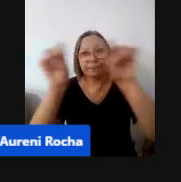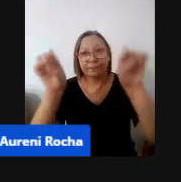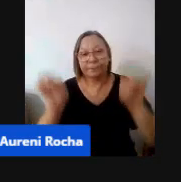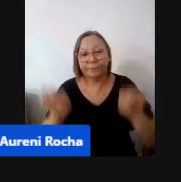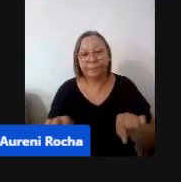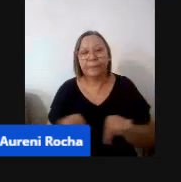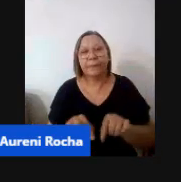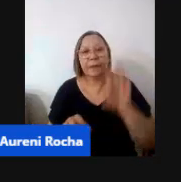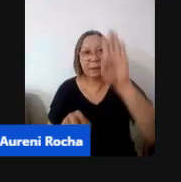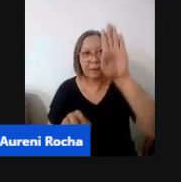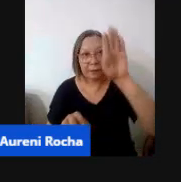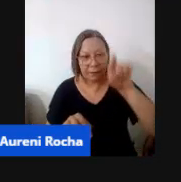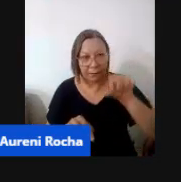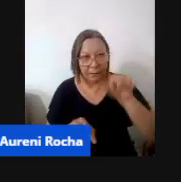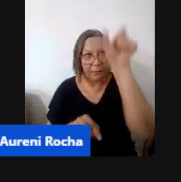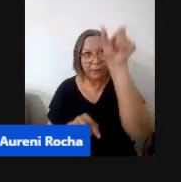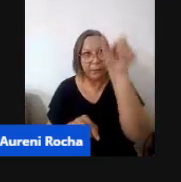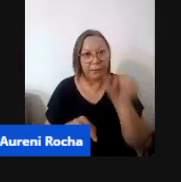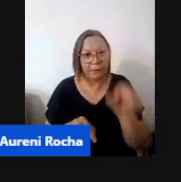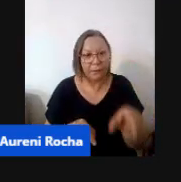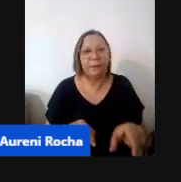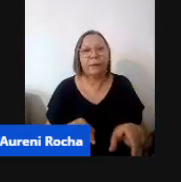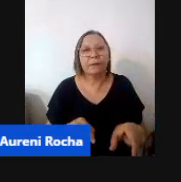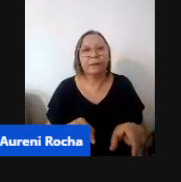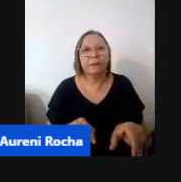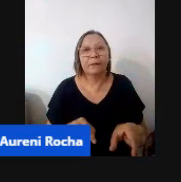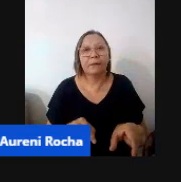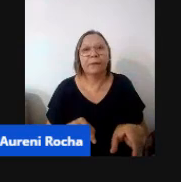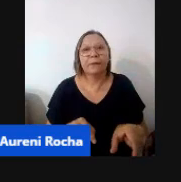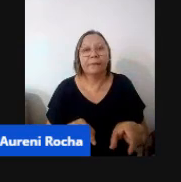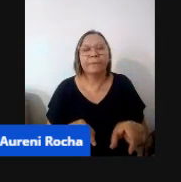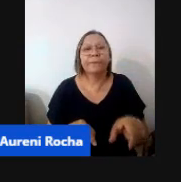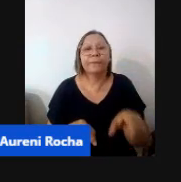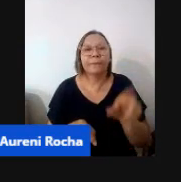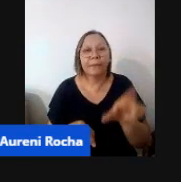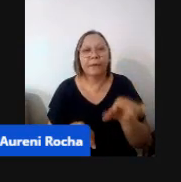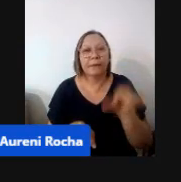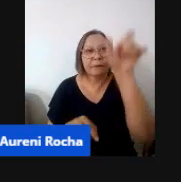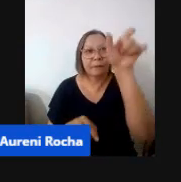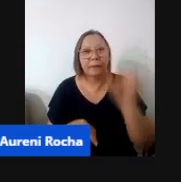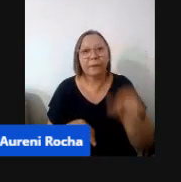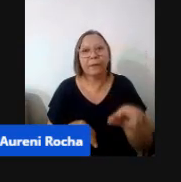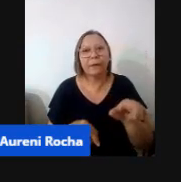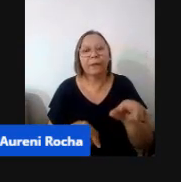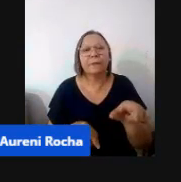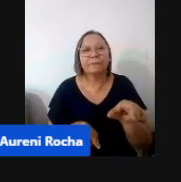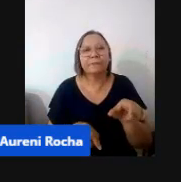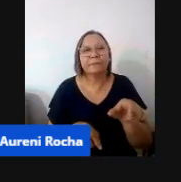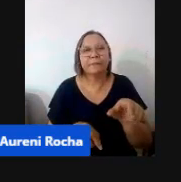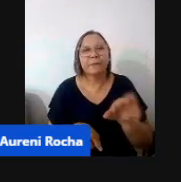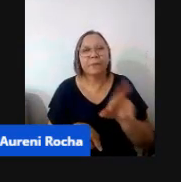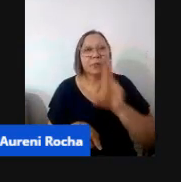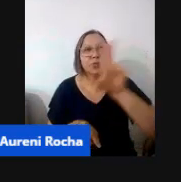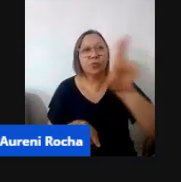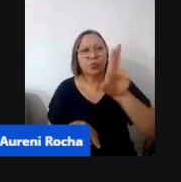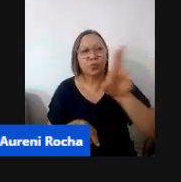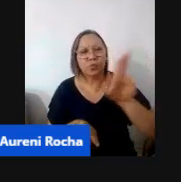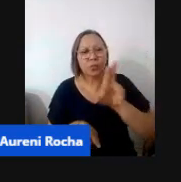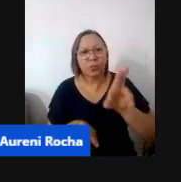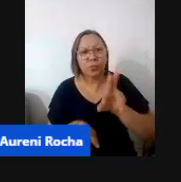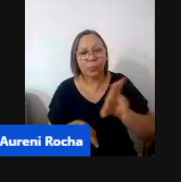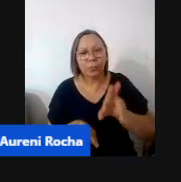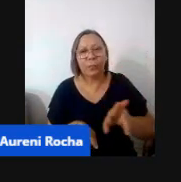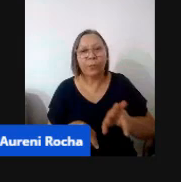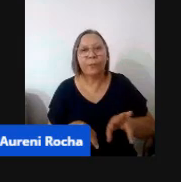de elementos. Eu sempre tenho que abrir e fechar a tela, porque é dinâmico. Então, aqui, ó, no canto esquerdo, vocês estão vendo